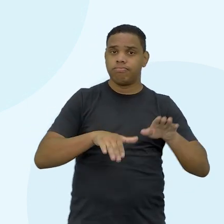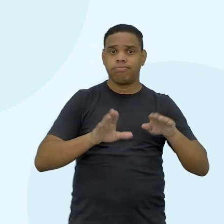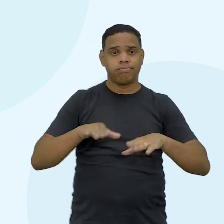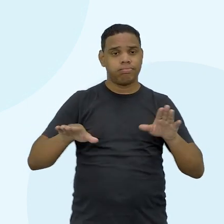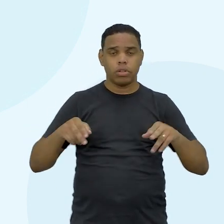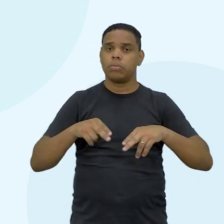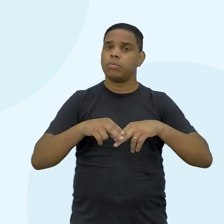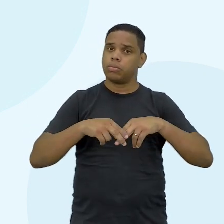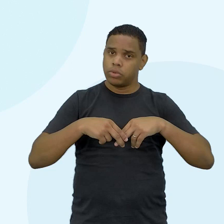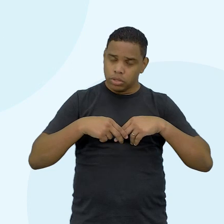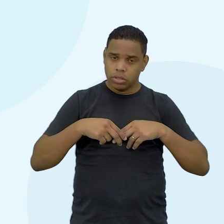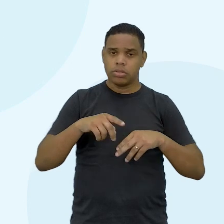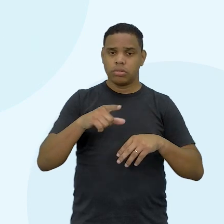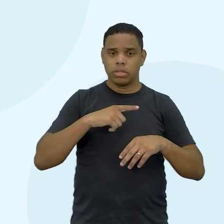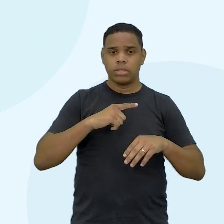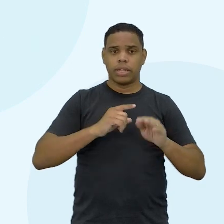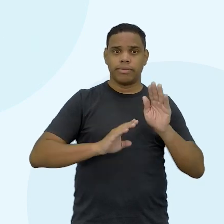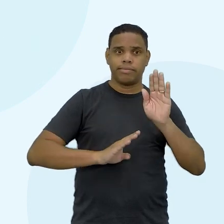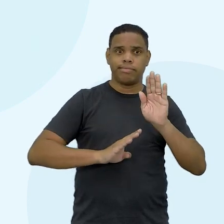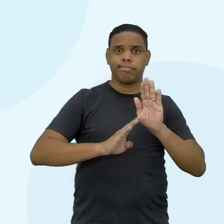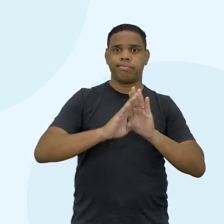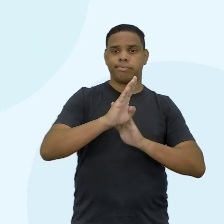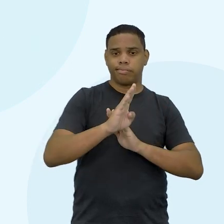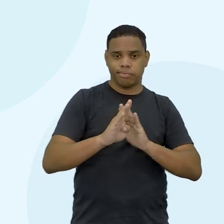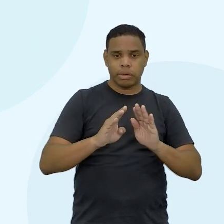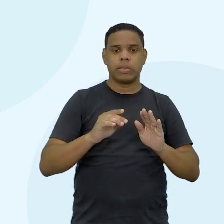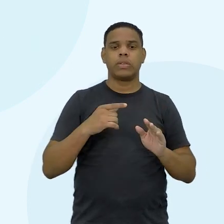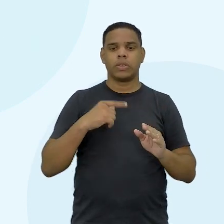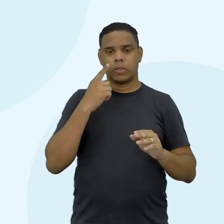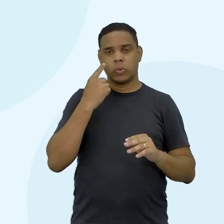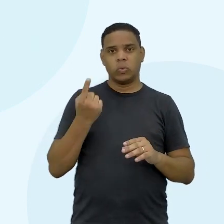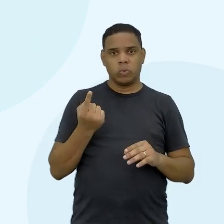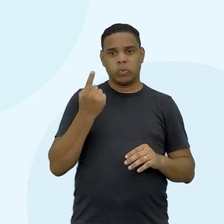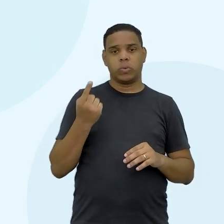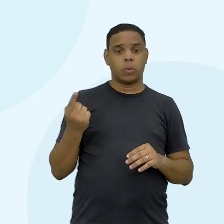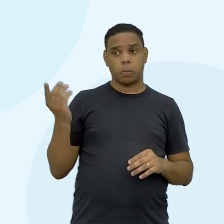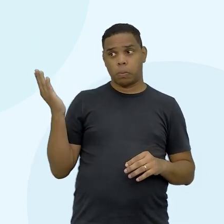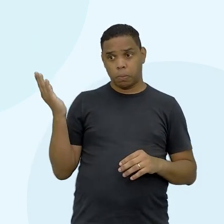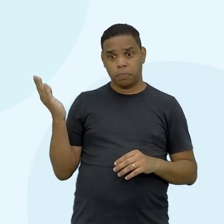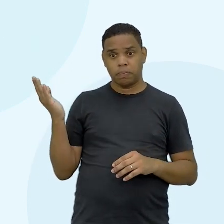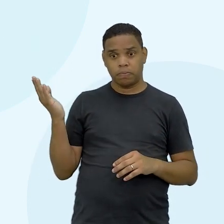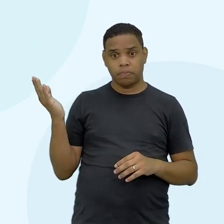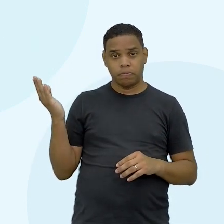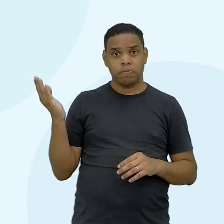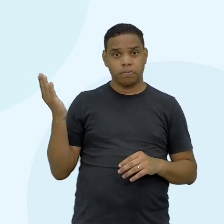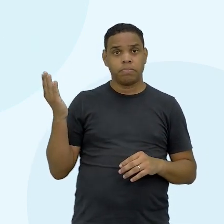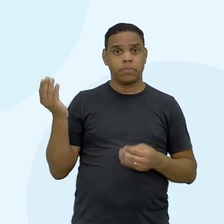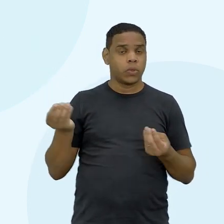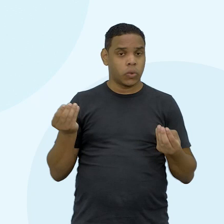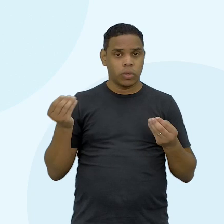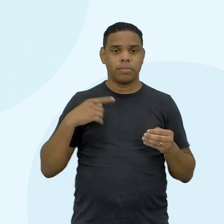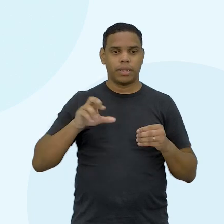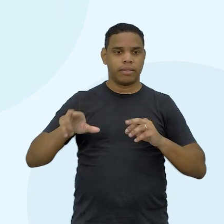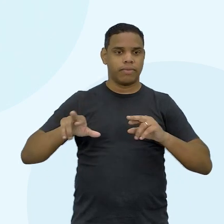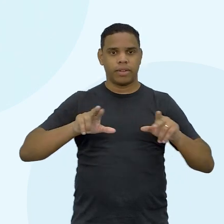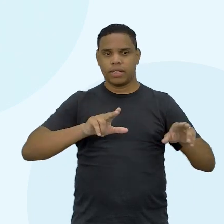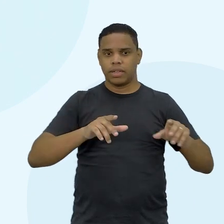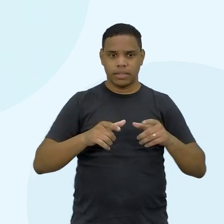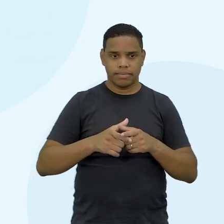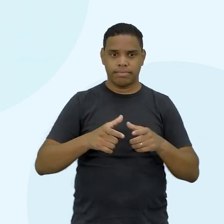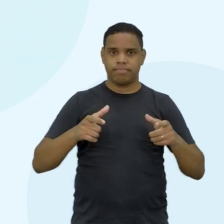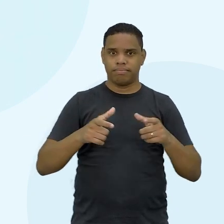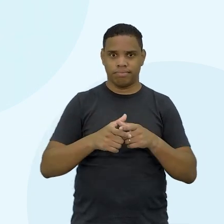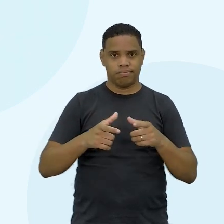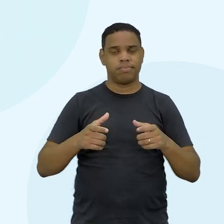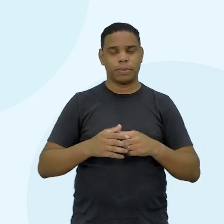isso, o aumento, né? A elevação desse índice que avalia aí o tamanho entre as hemácias, né? A diferença de tamanho